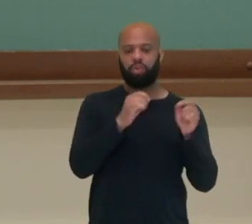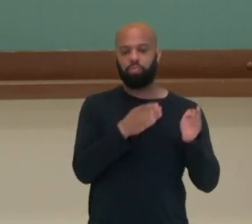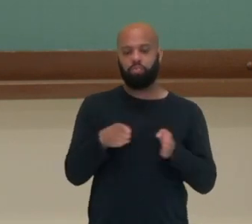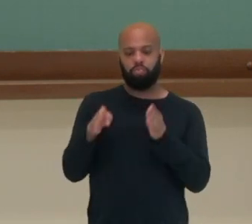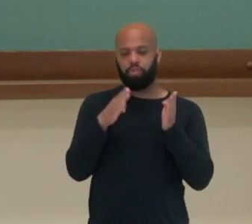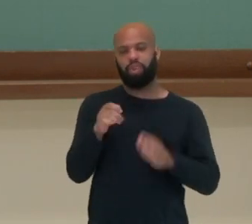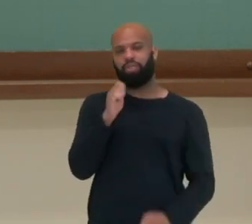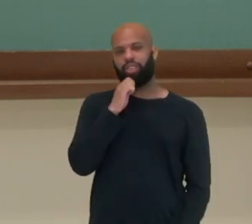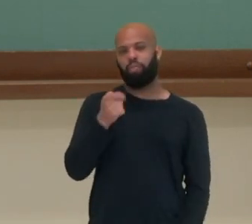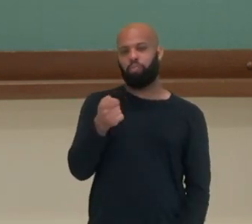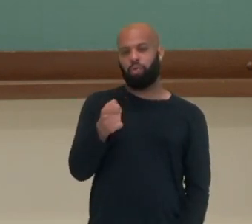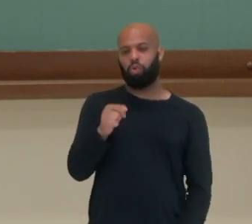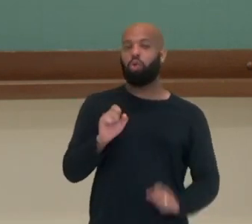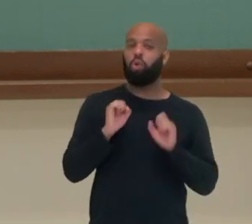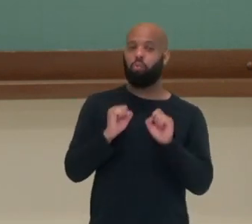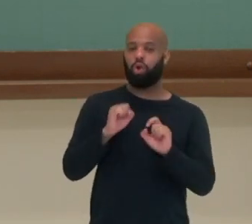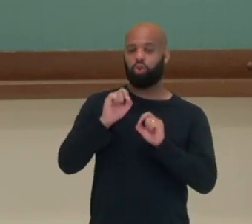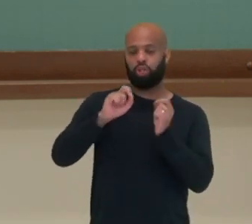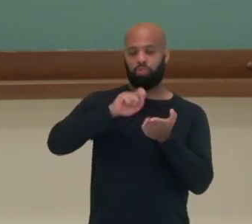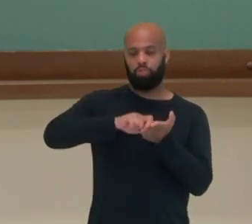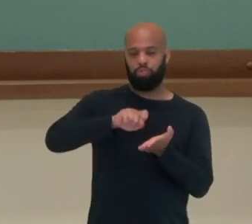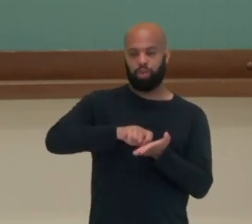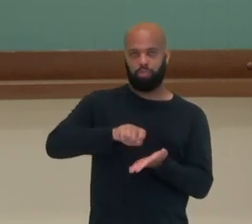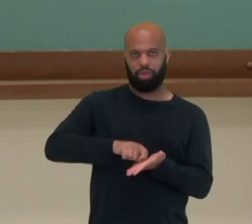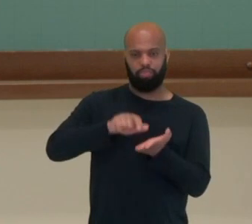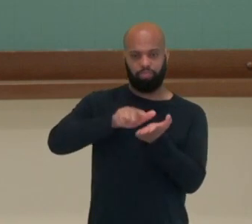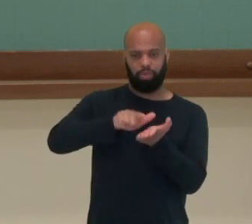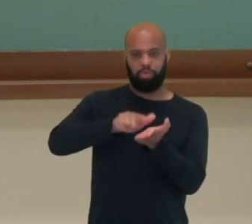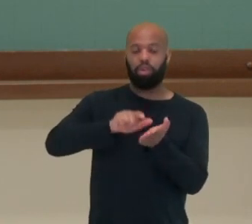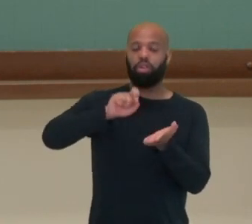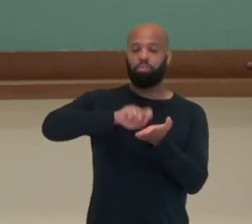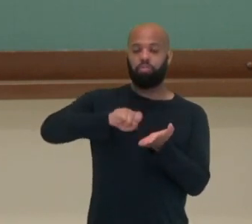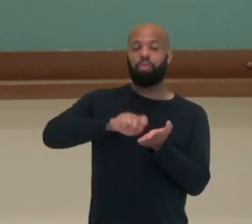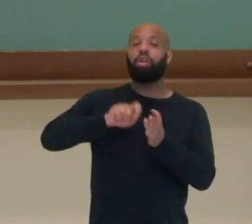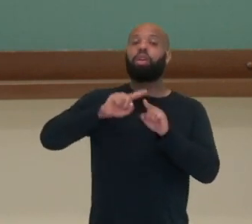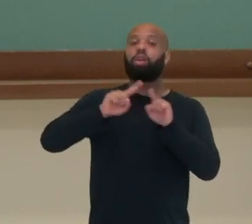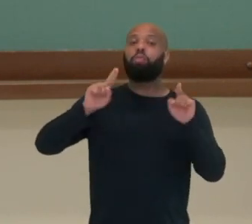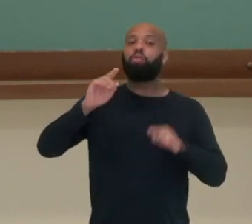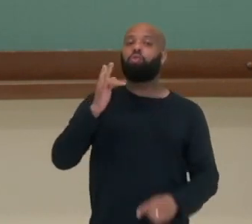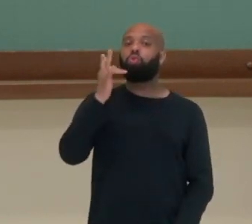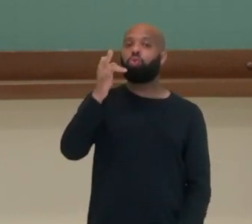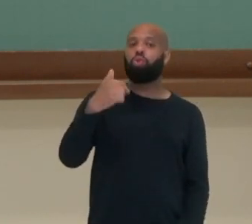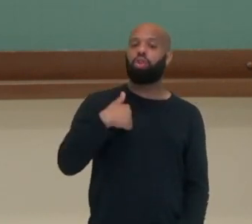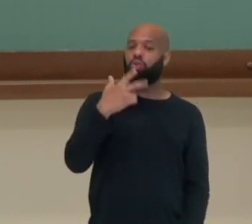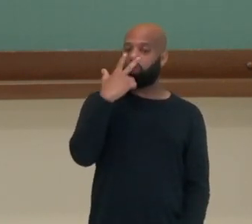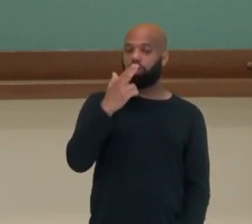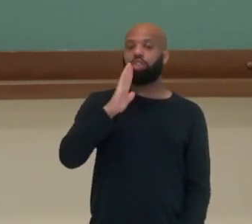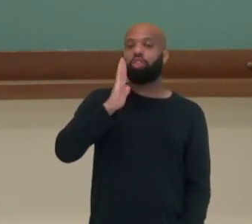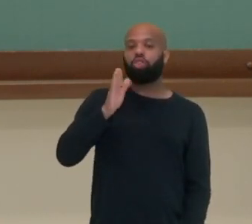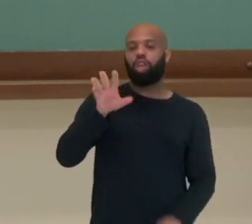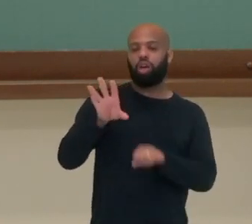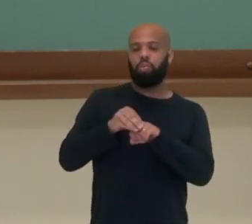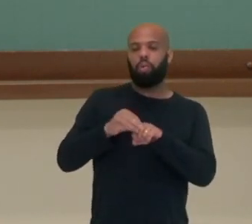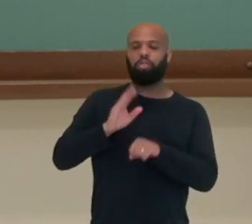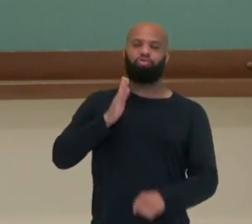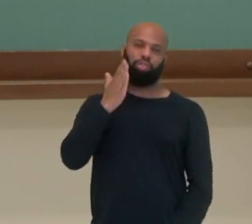baixa, você pode pegar num papel e começar a fazer as anotações, mas no futuro, e eu acho que a gente já tem conhecimento para isso, você